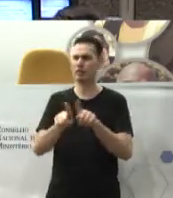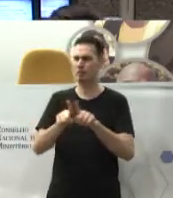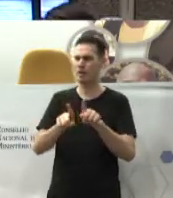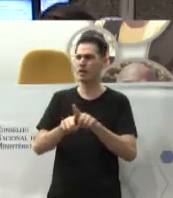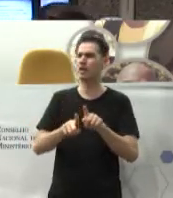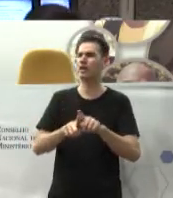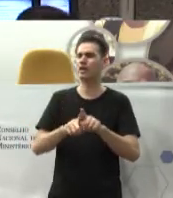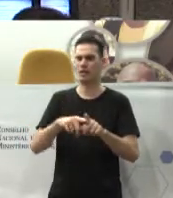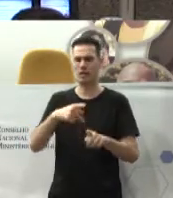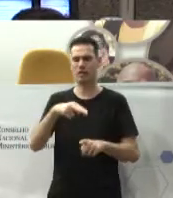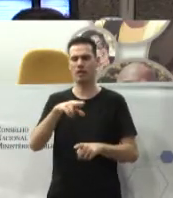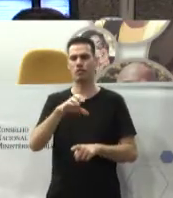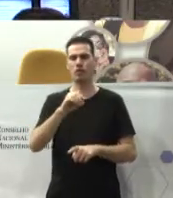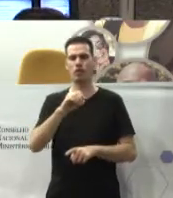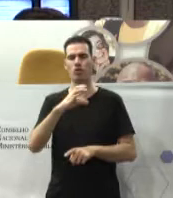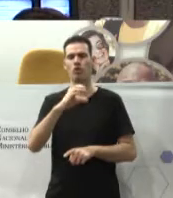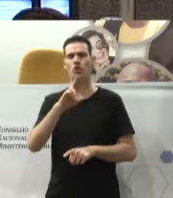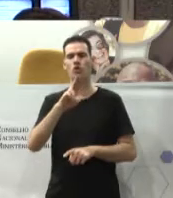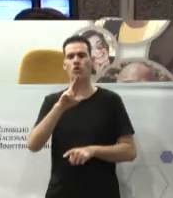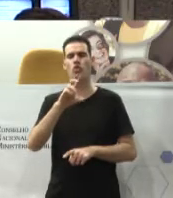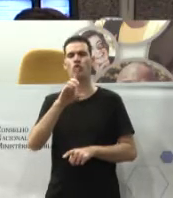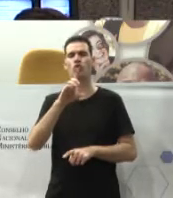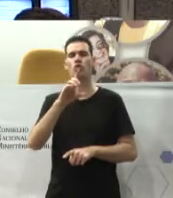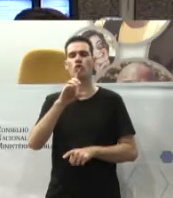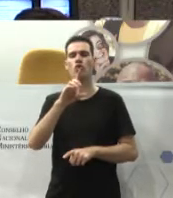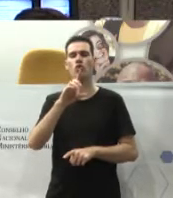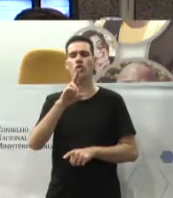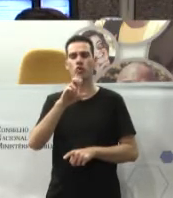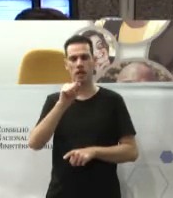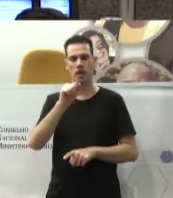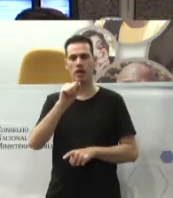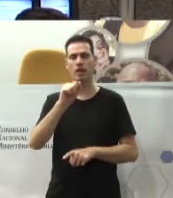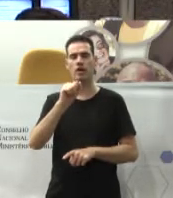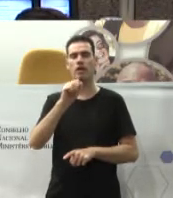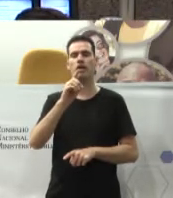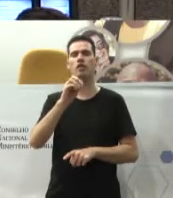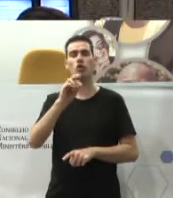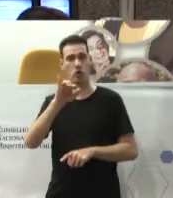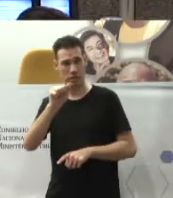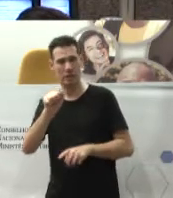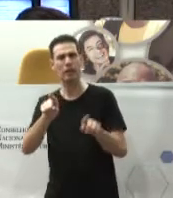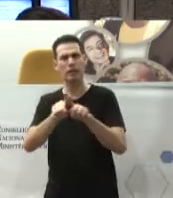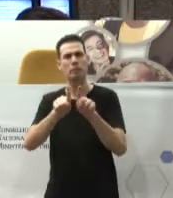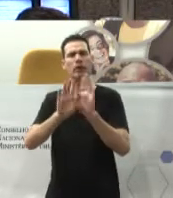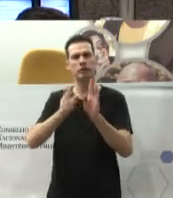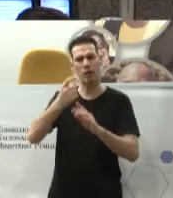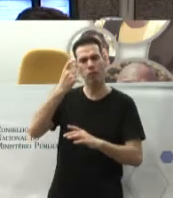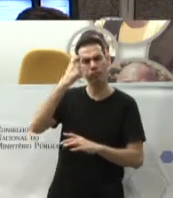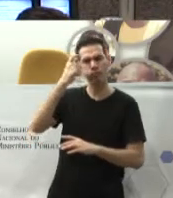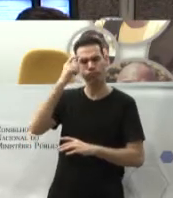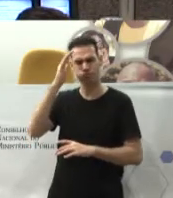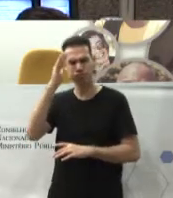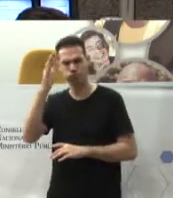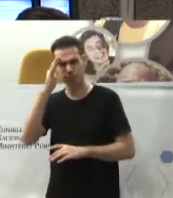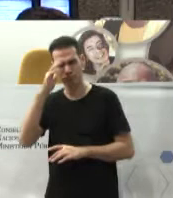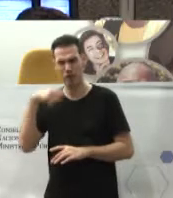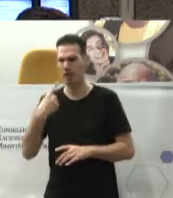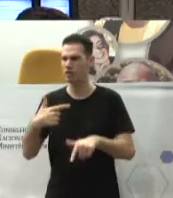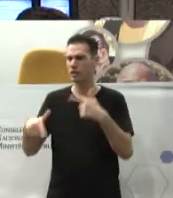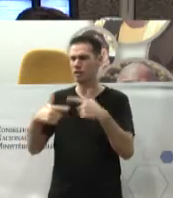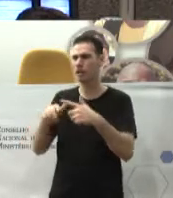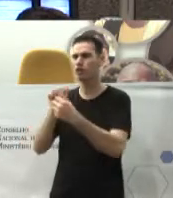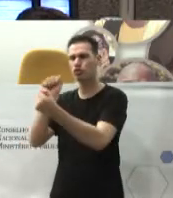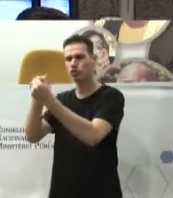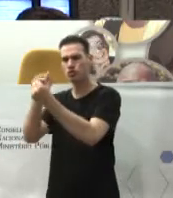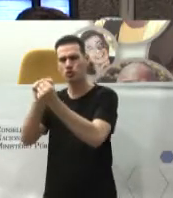têm esse amadurecimento muito firmado, e eu faço com bastante conhecimento de causa, porque eu estou atuando aqui perante tribunais superiores, e